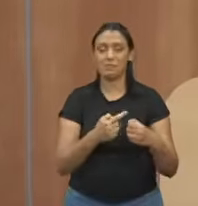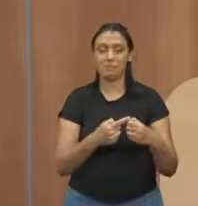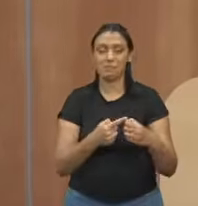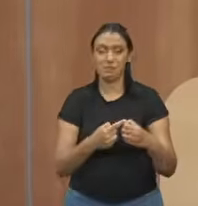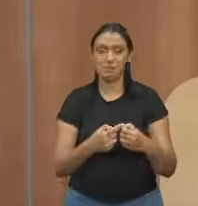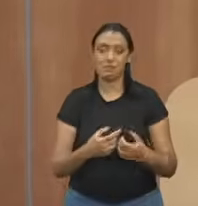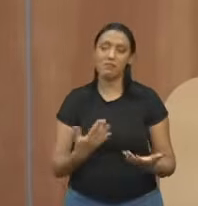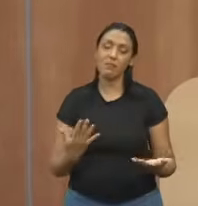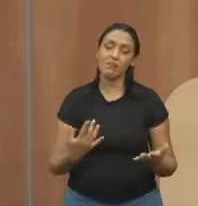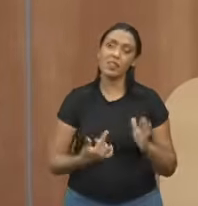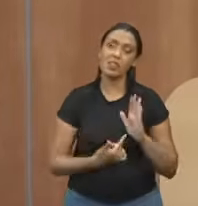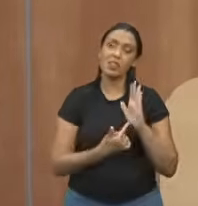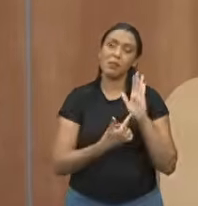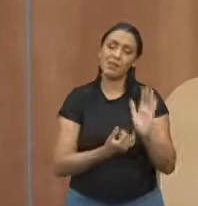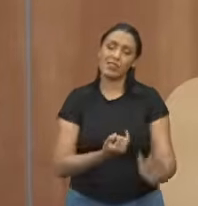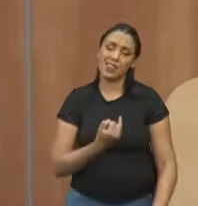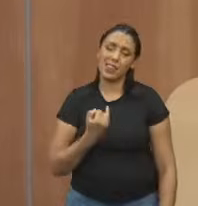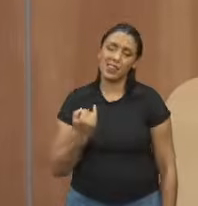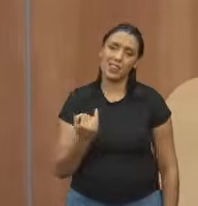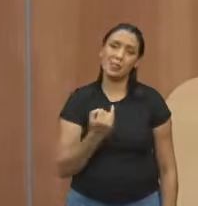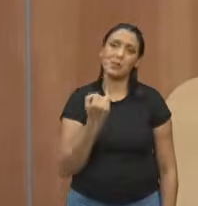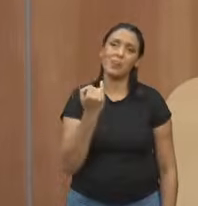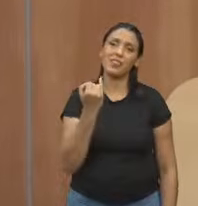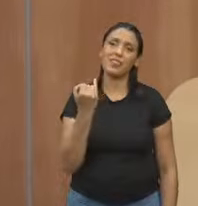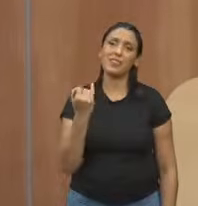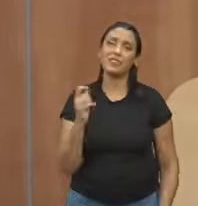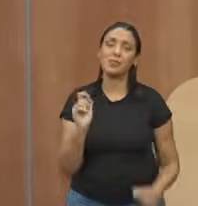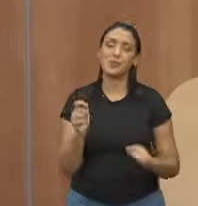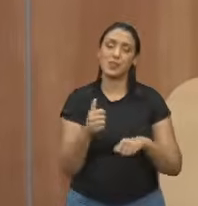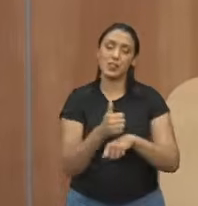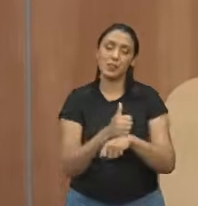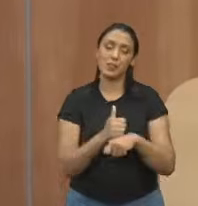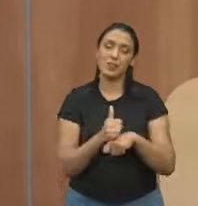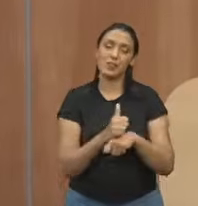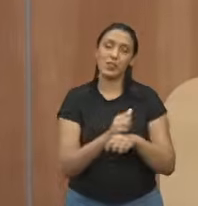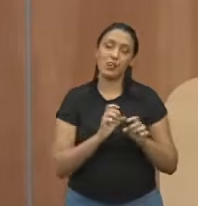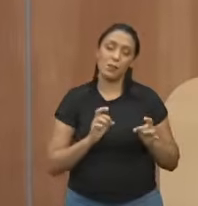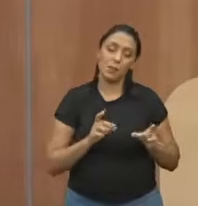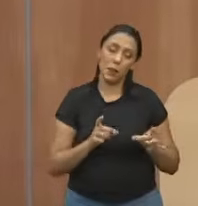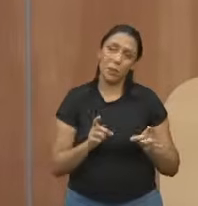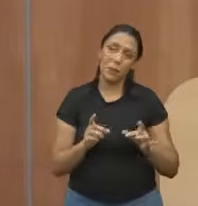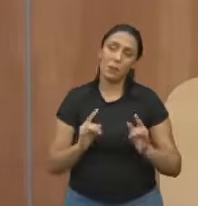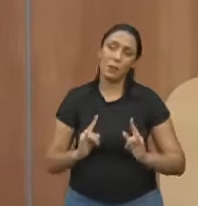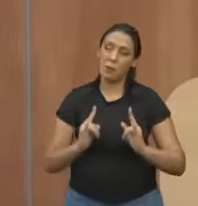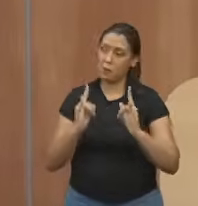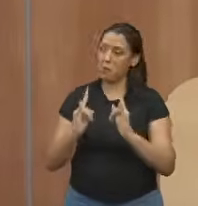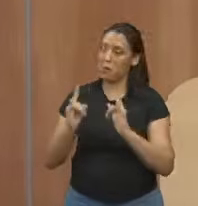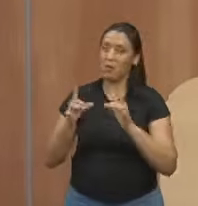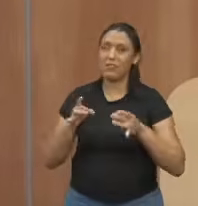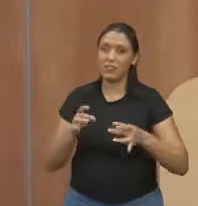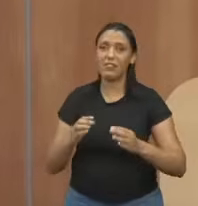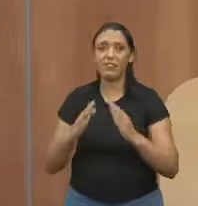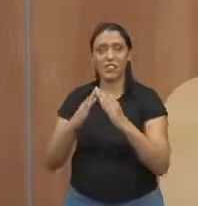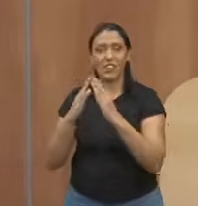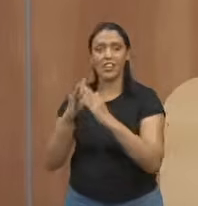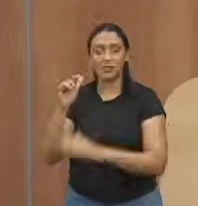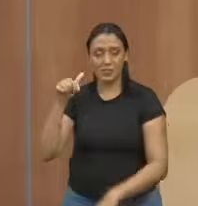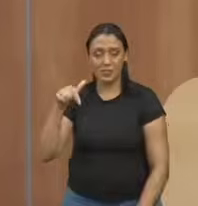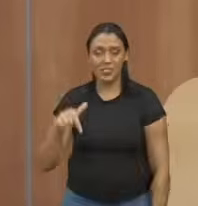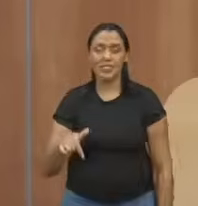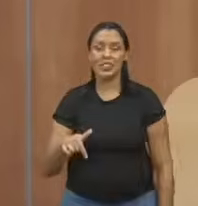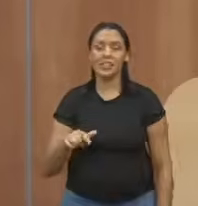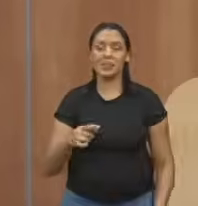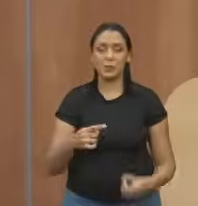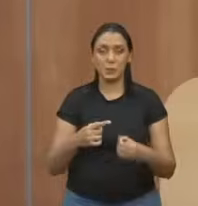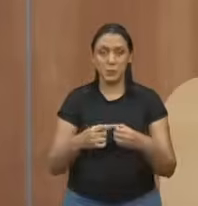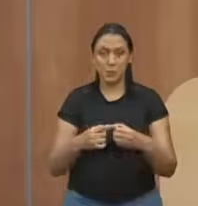nossa cidade, Wagner. Uma importância gigantesca, né? Do empreendedorismo aqui da nossa cidade, a gente sabe do trabalho que